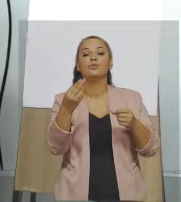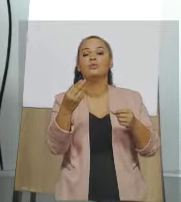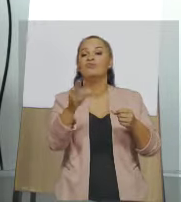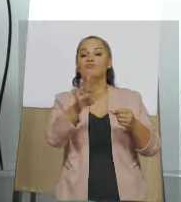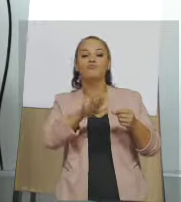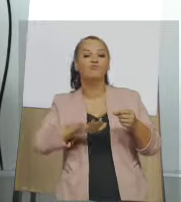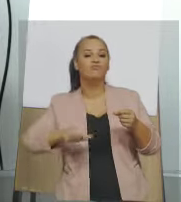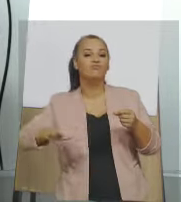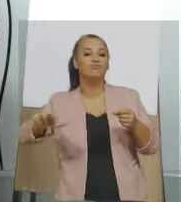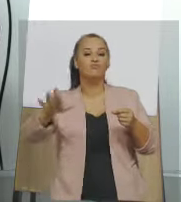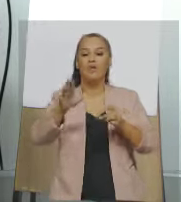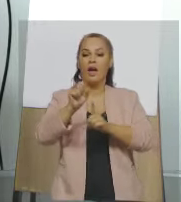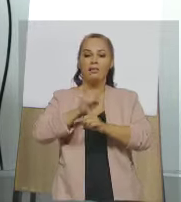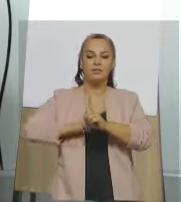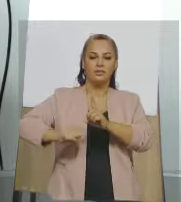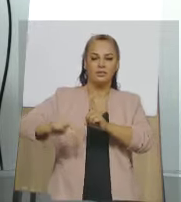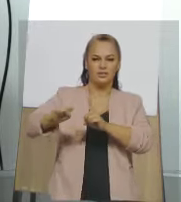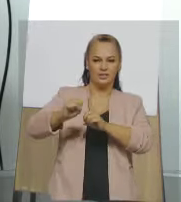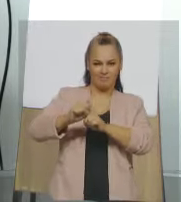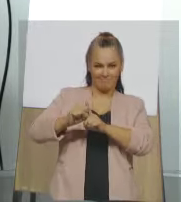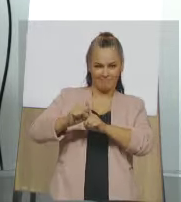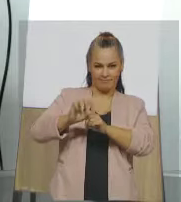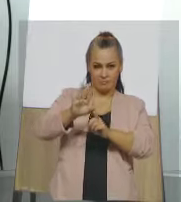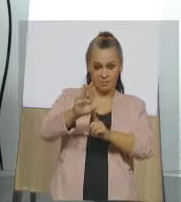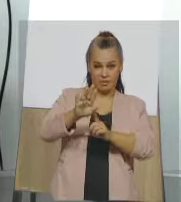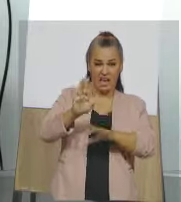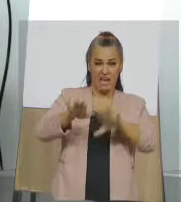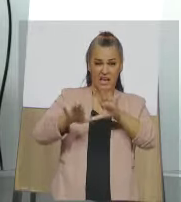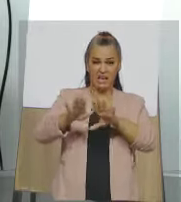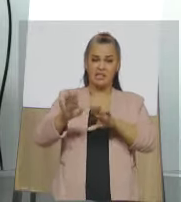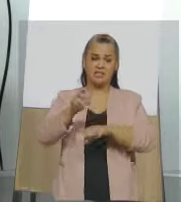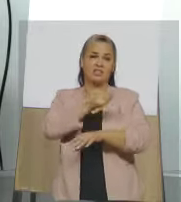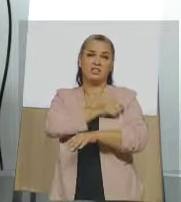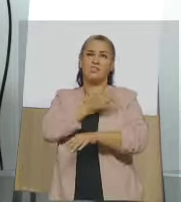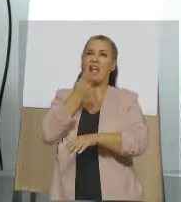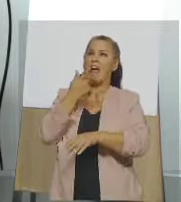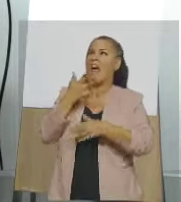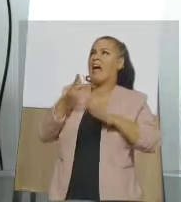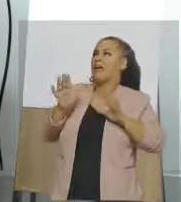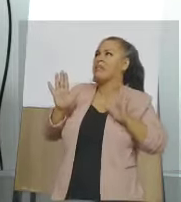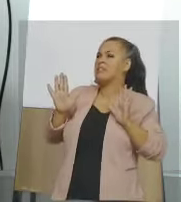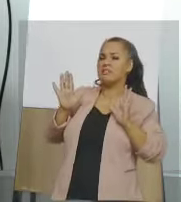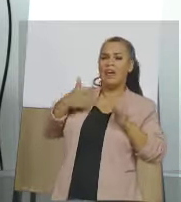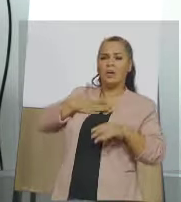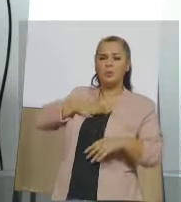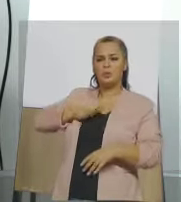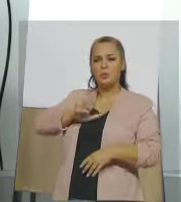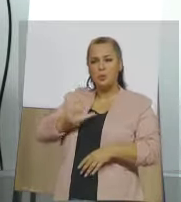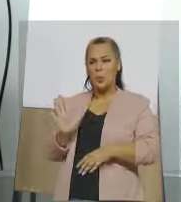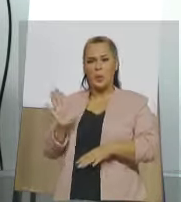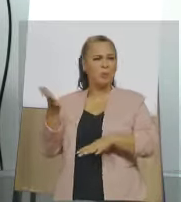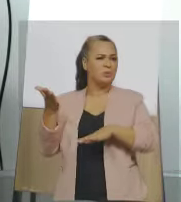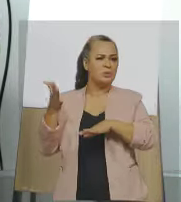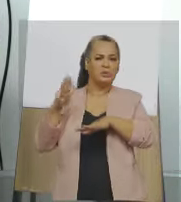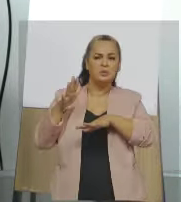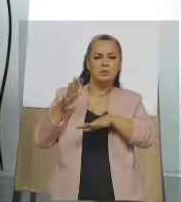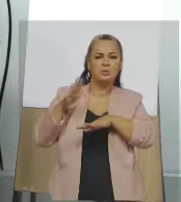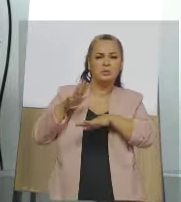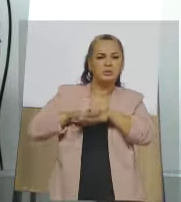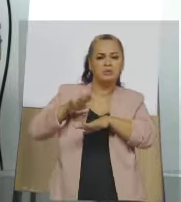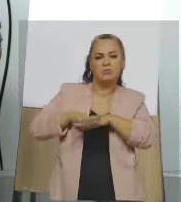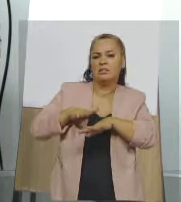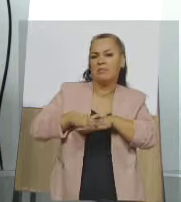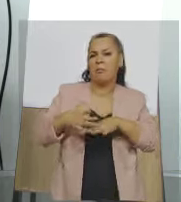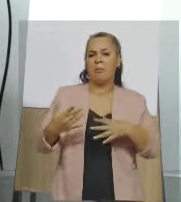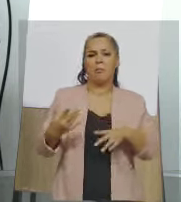não gosto, eu não vou ser engenheiro, por que eu estou aprendendo tudo isso de matemática? Ou eu não vou ser médico, porque eu tenho que aprender qual